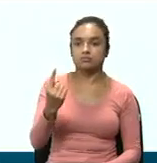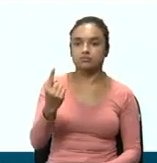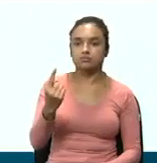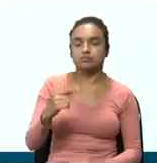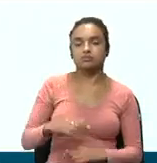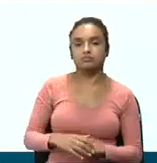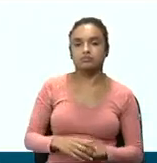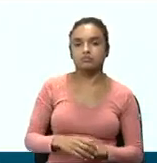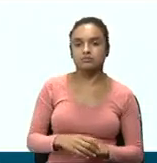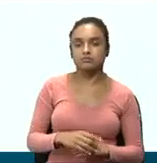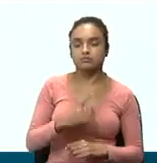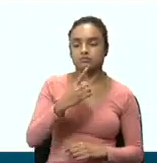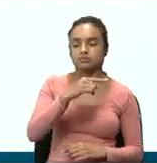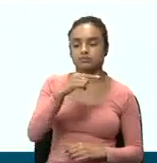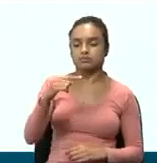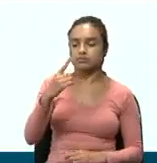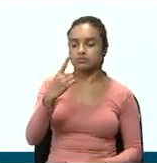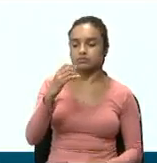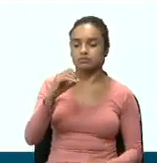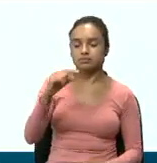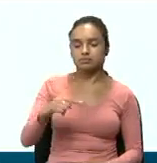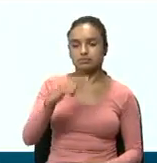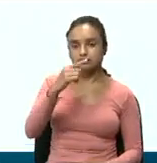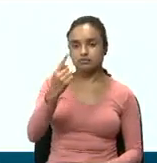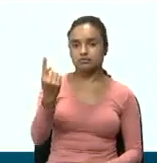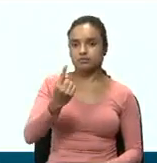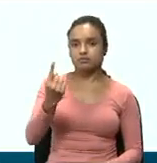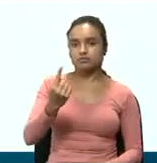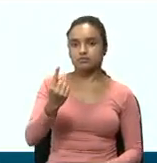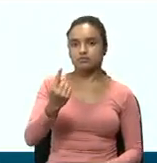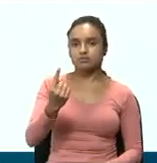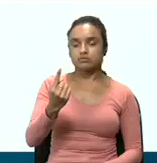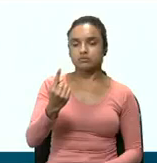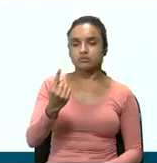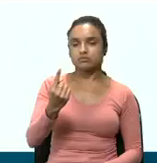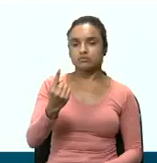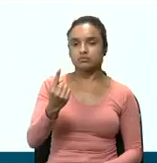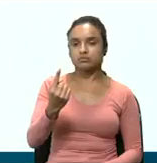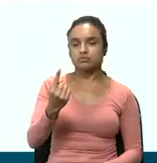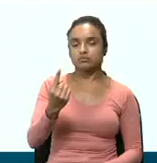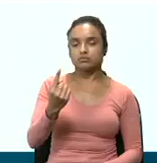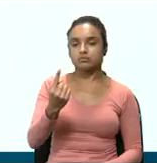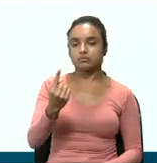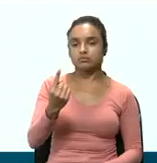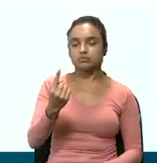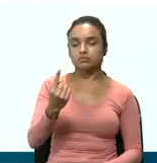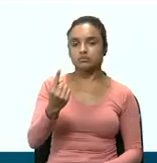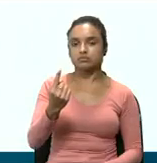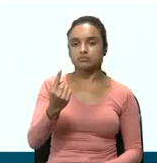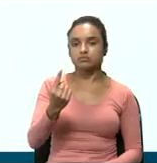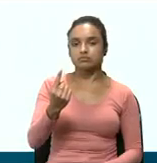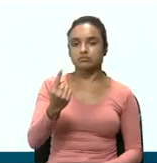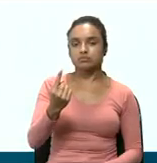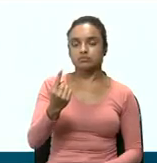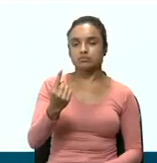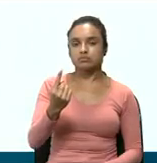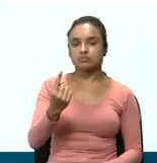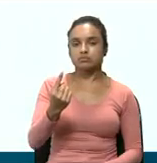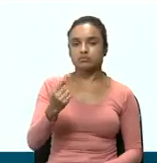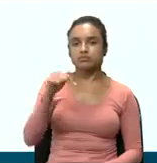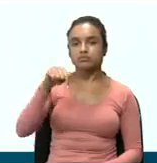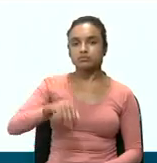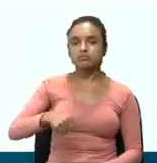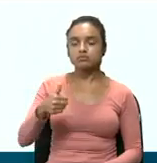ter menos 10 elevado a